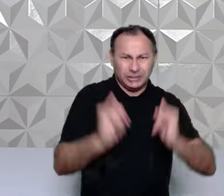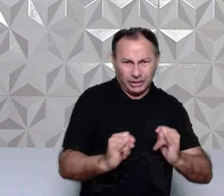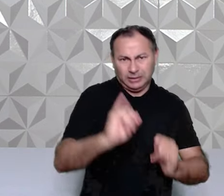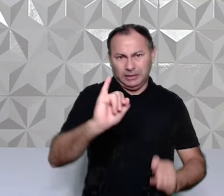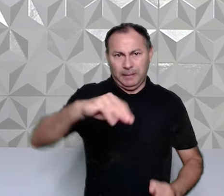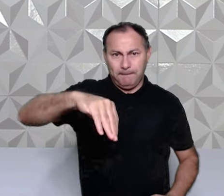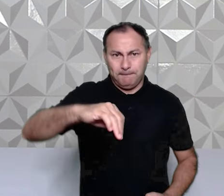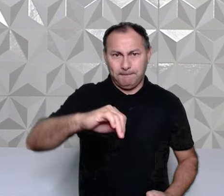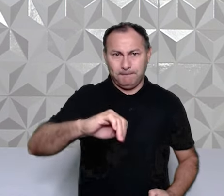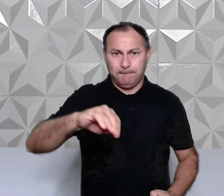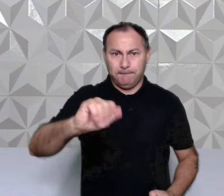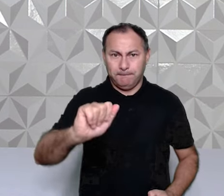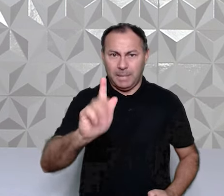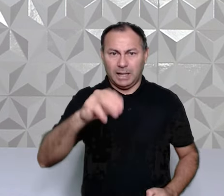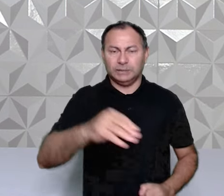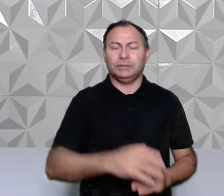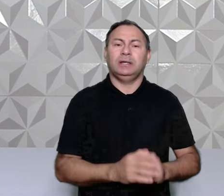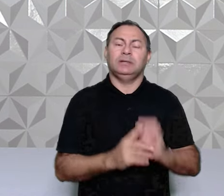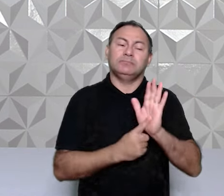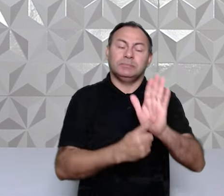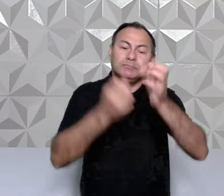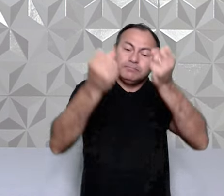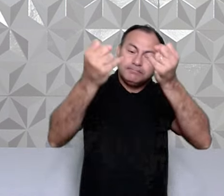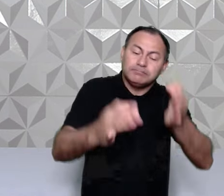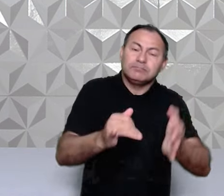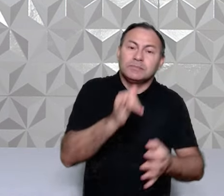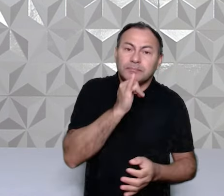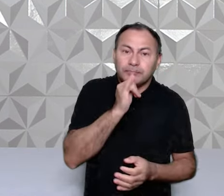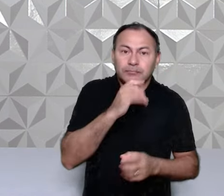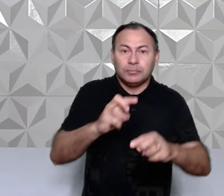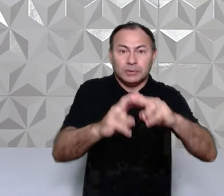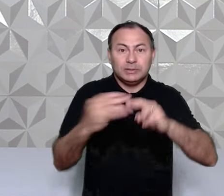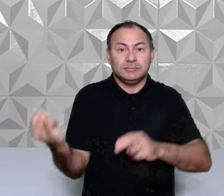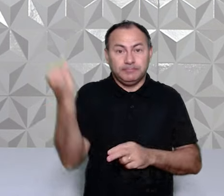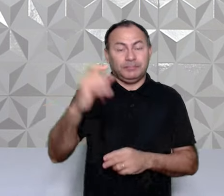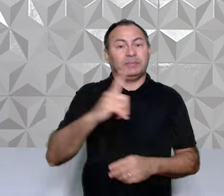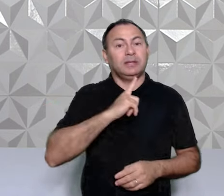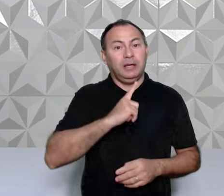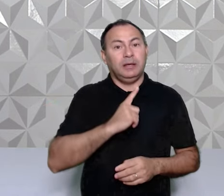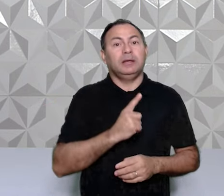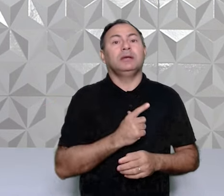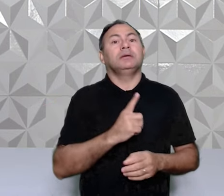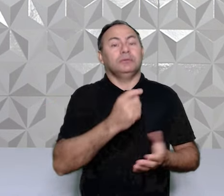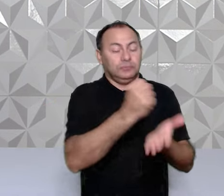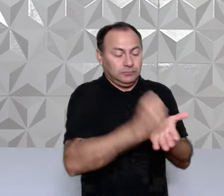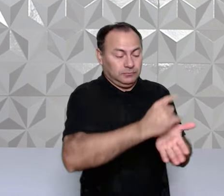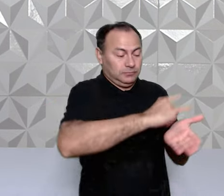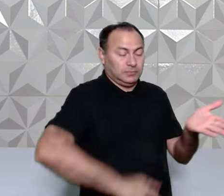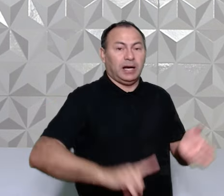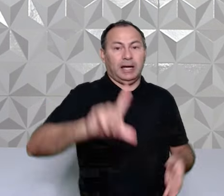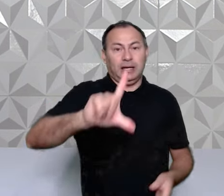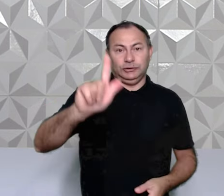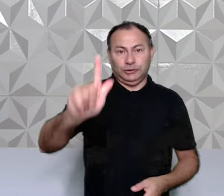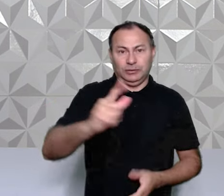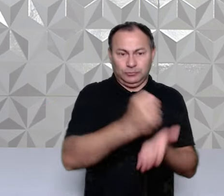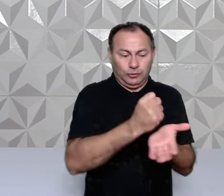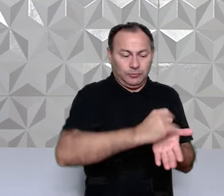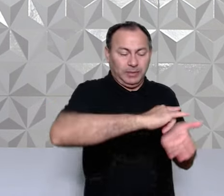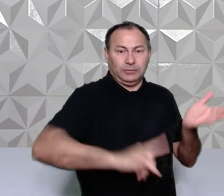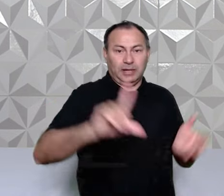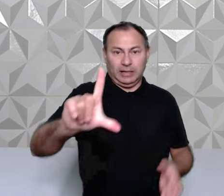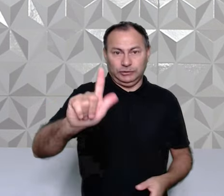explicadas a partir de exemplos aqui no subsídio. Por isso, então, que é importante você ter em mãos também a própria Lumen